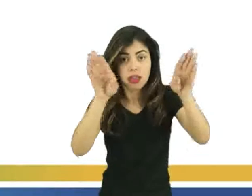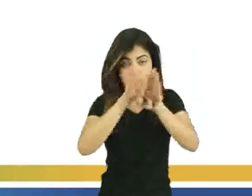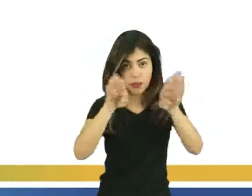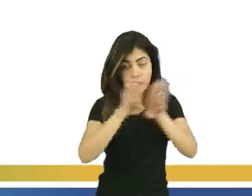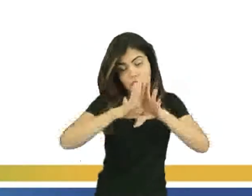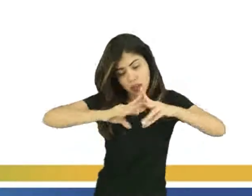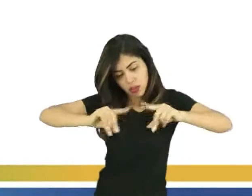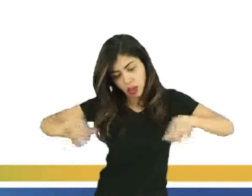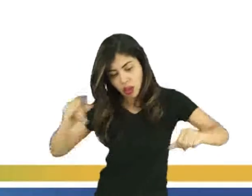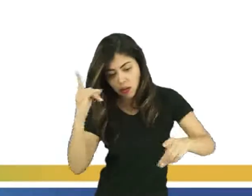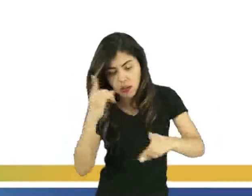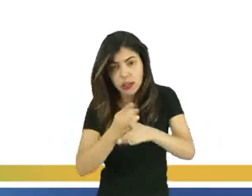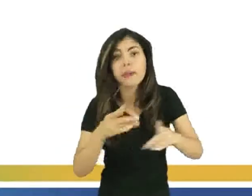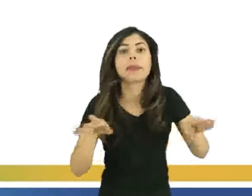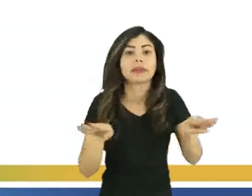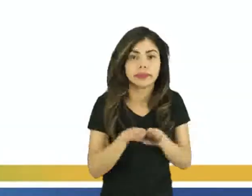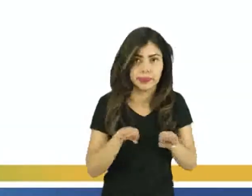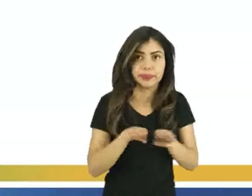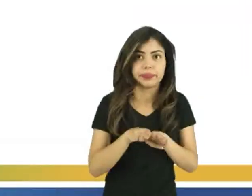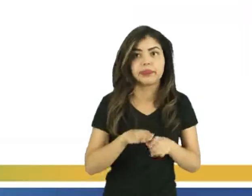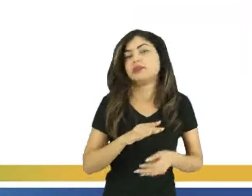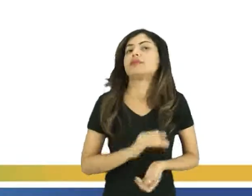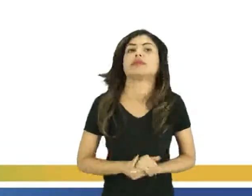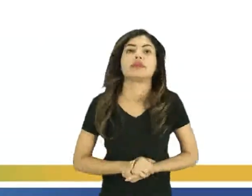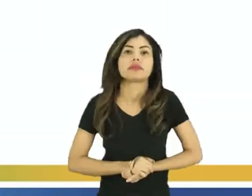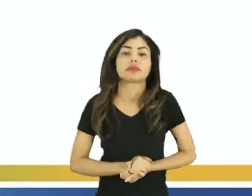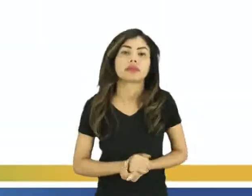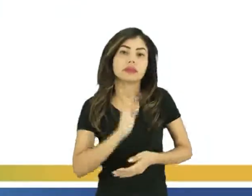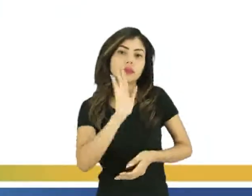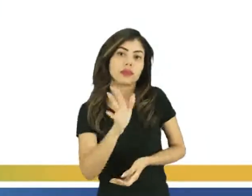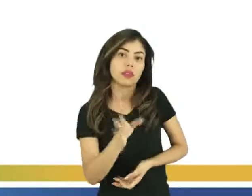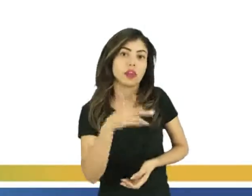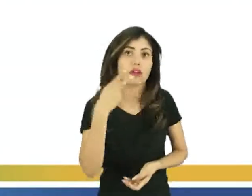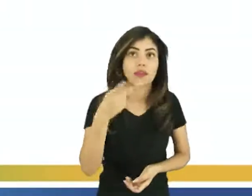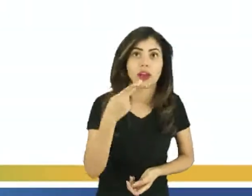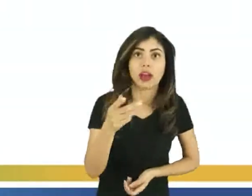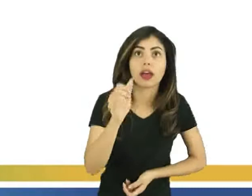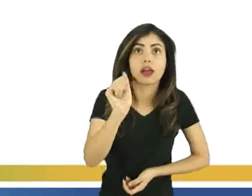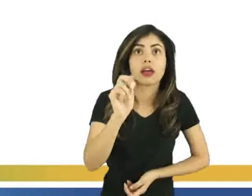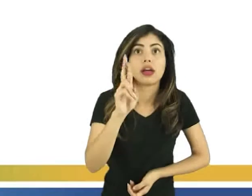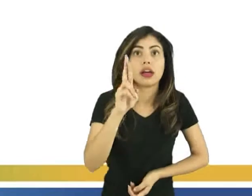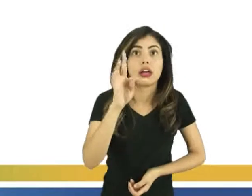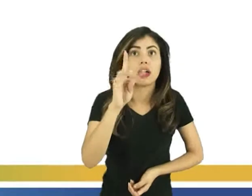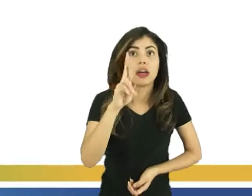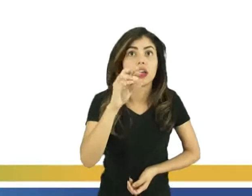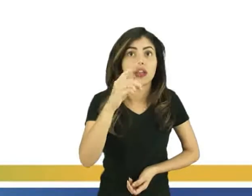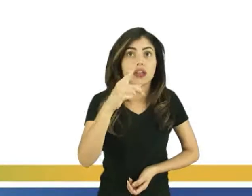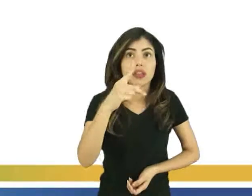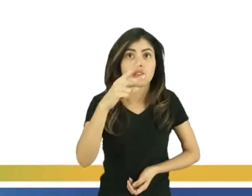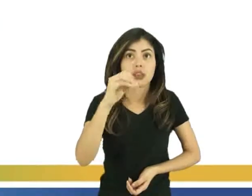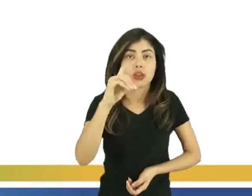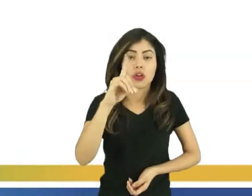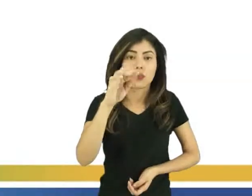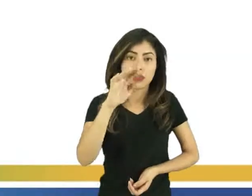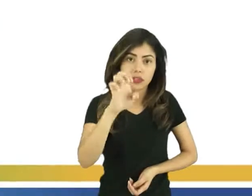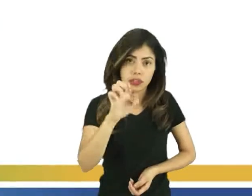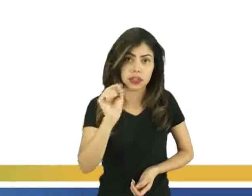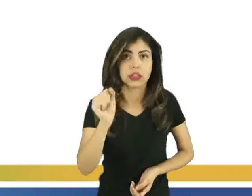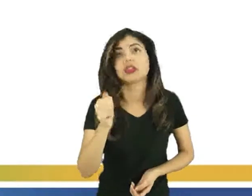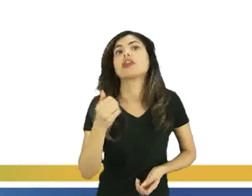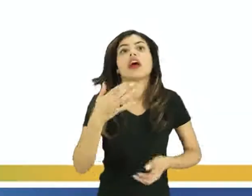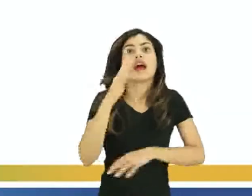ou podem ser encontrados também em um ambiente terrestre. Já quando eu falo dos artrópodes, eles também pertencem ao